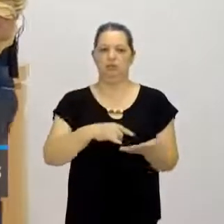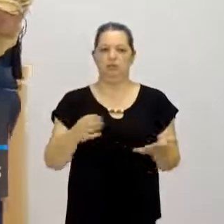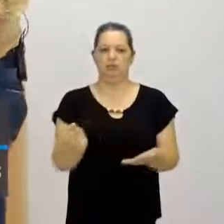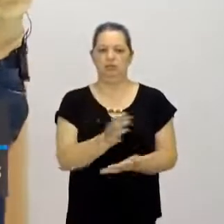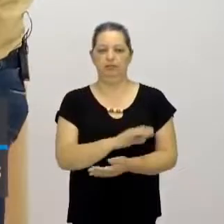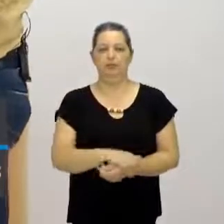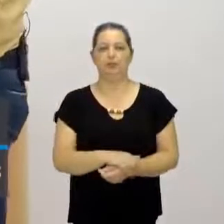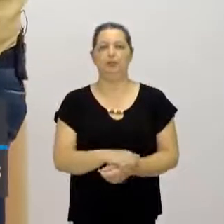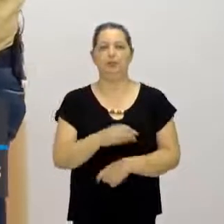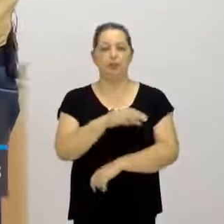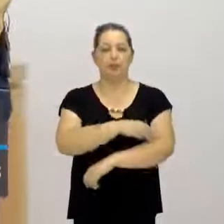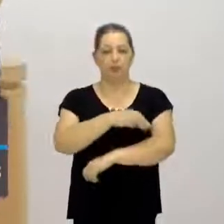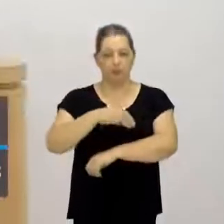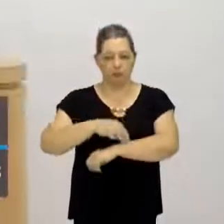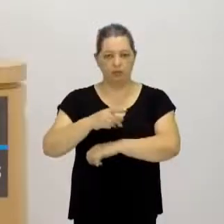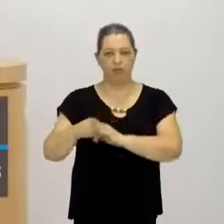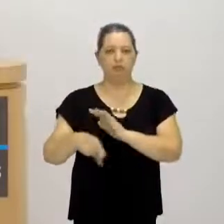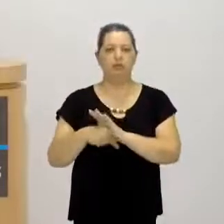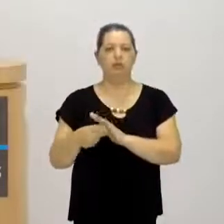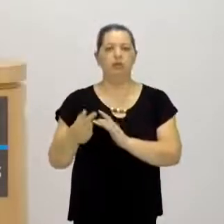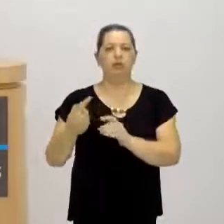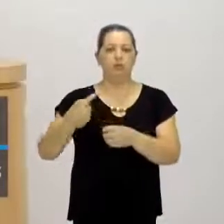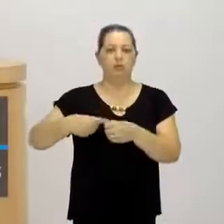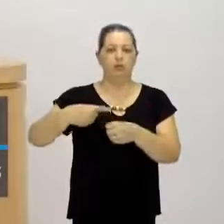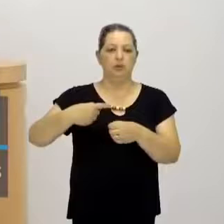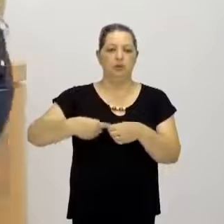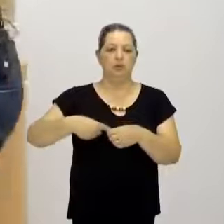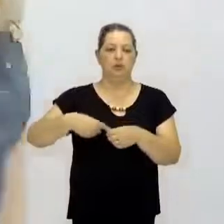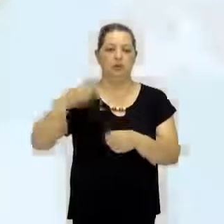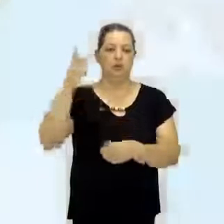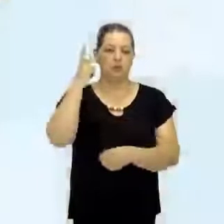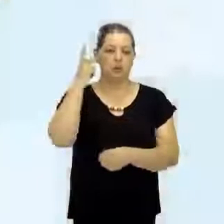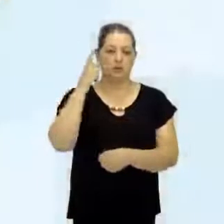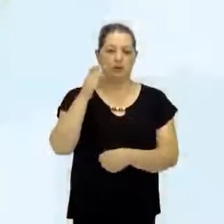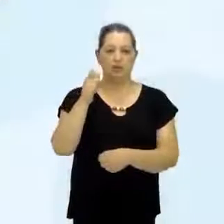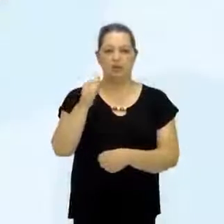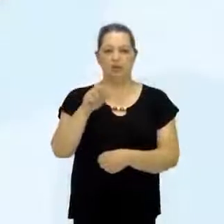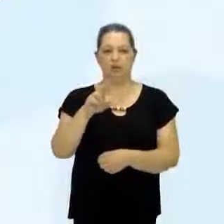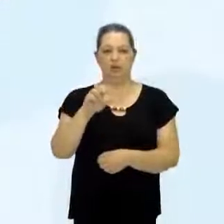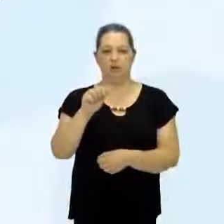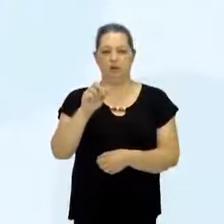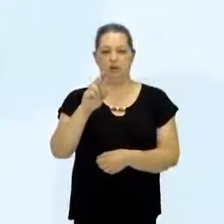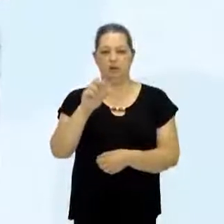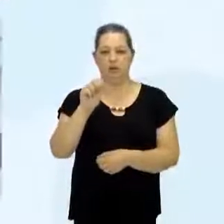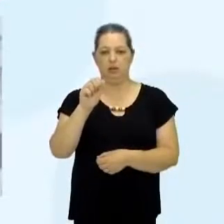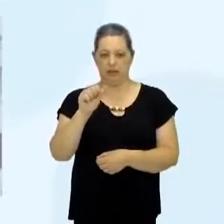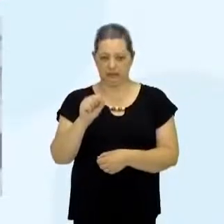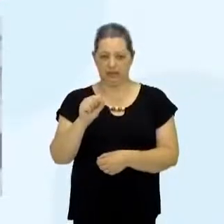imigrantes na Moca, ele acabou indo para Araras. Vamos continuar aqui, Mafê? Vamos lá. Vamos lá.